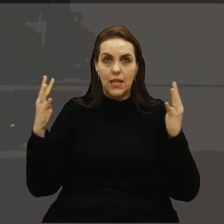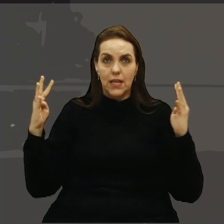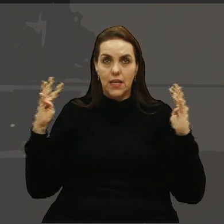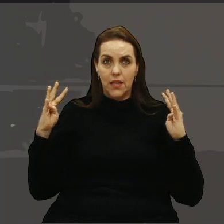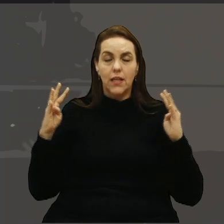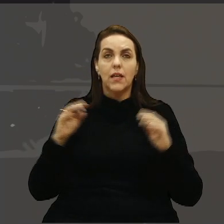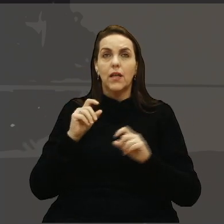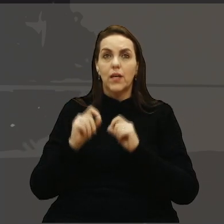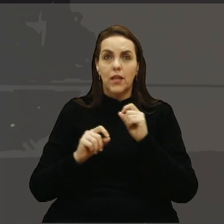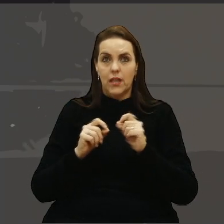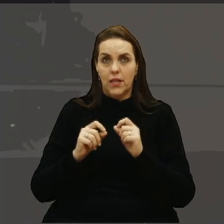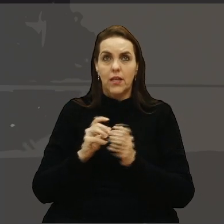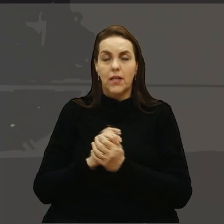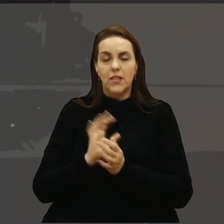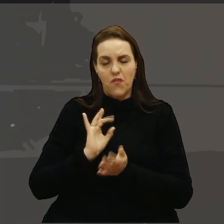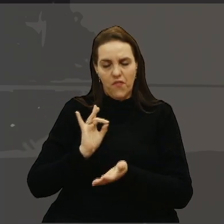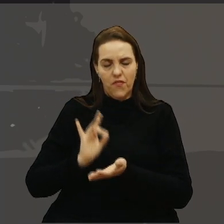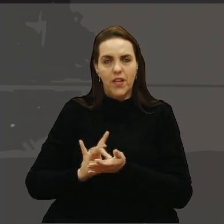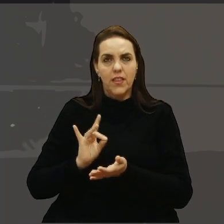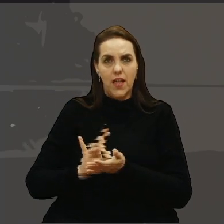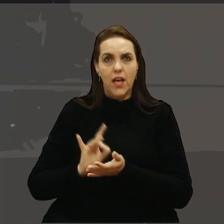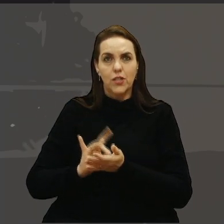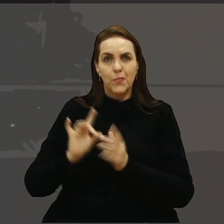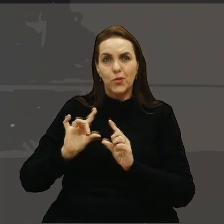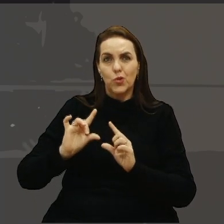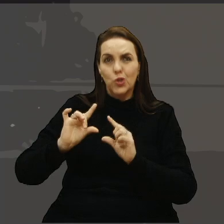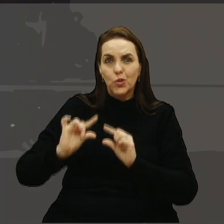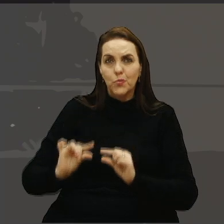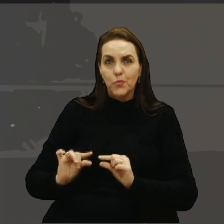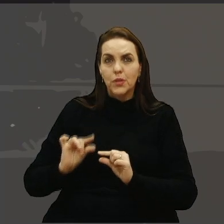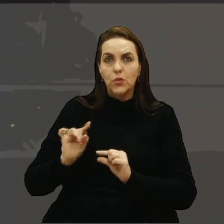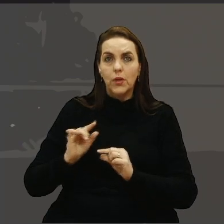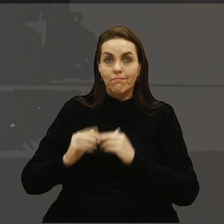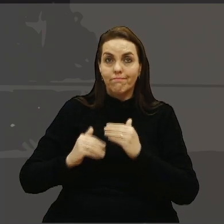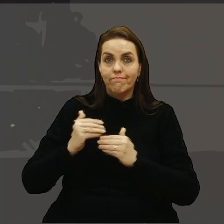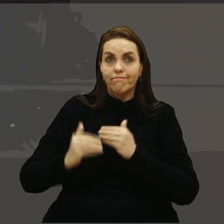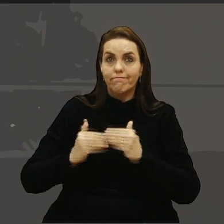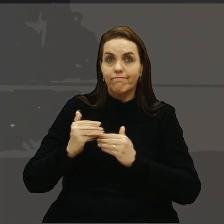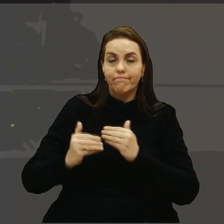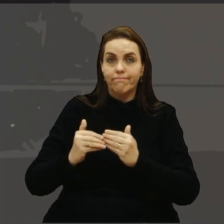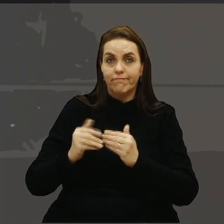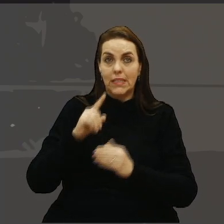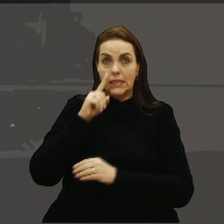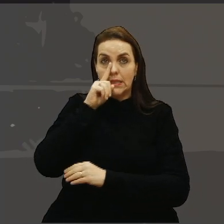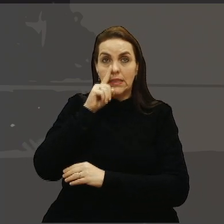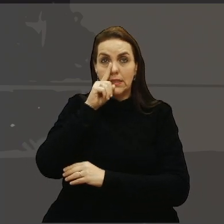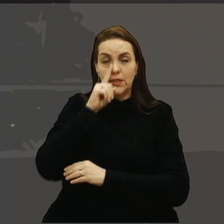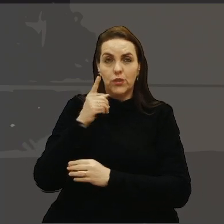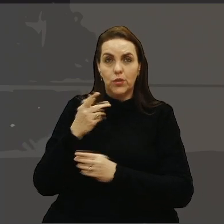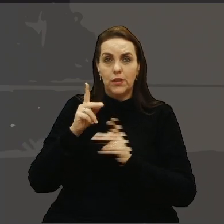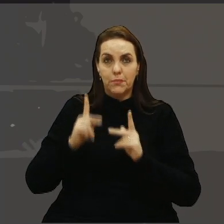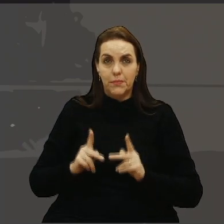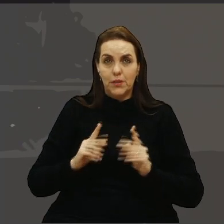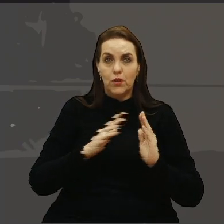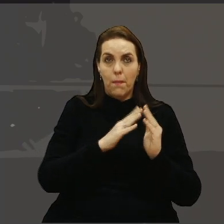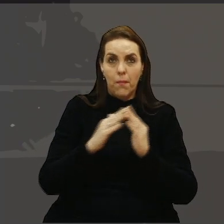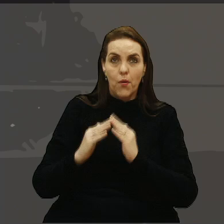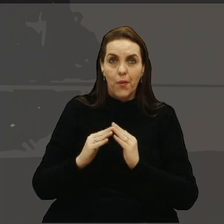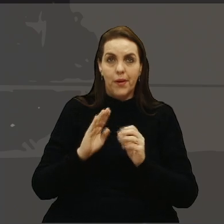com que de fato venha a inibir esse processo aí que traga riscos, né, aos